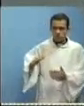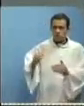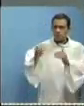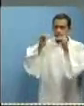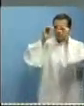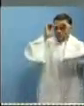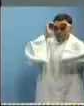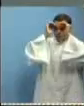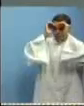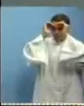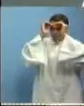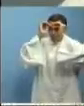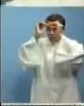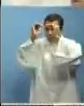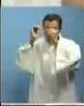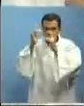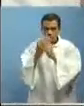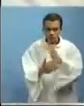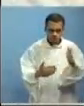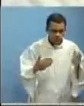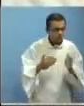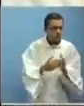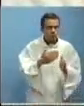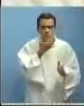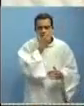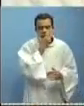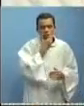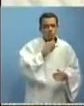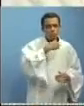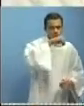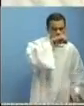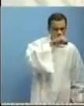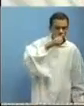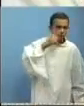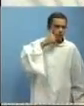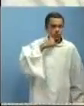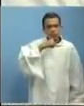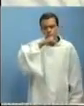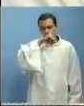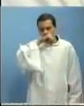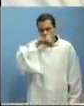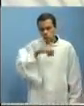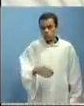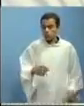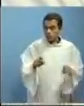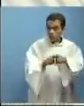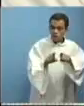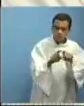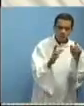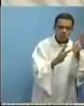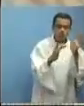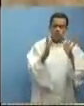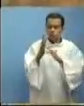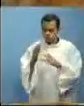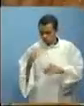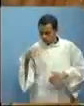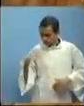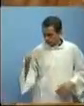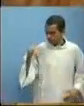Obedecei em tudo os vossos pais Jesus crescia em idade, sabedoria e graça e era obediente ao pai e à mãe